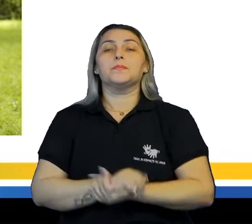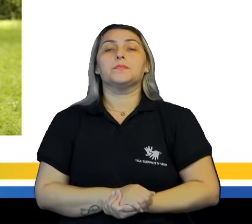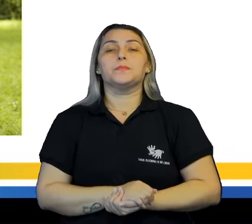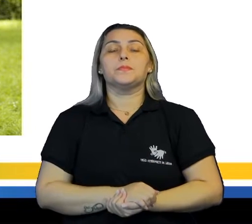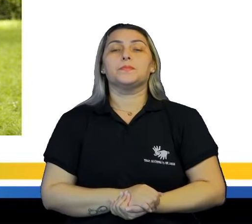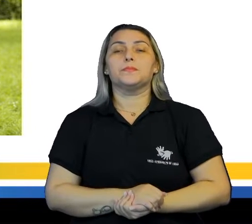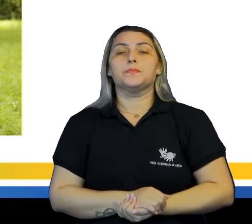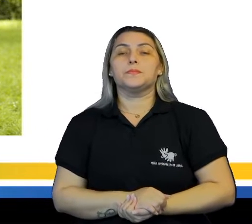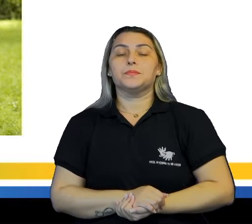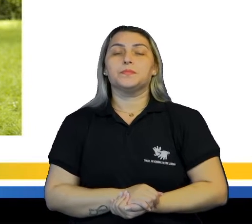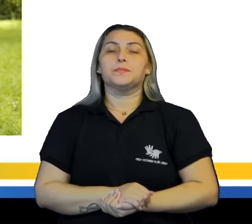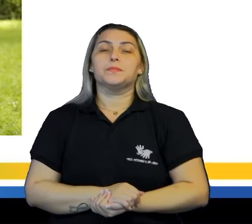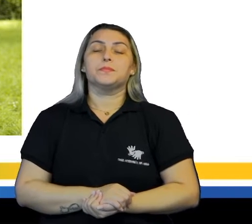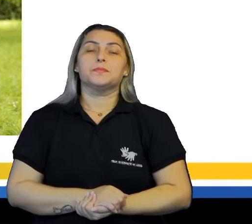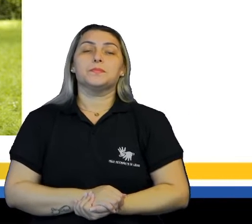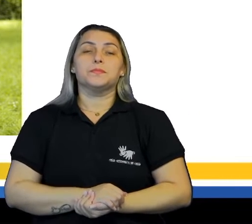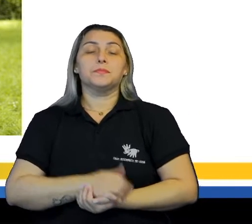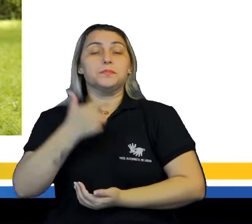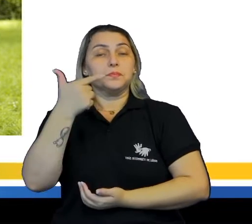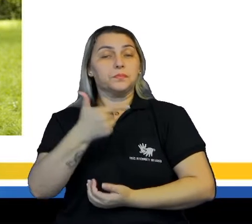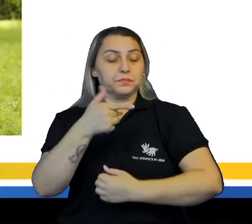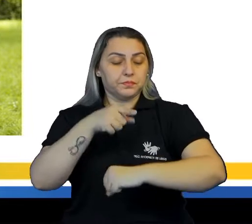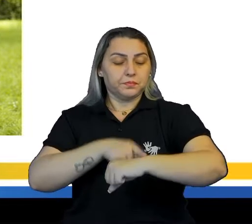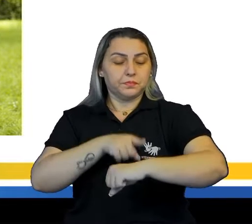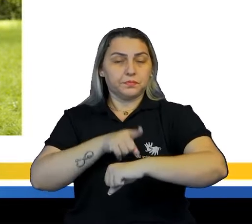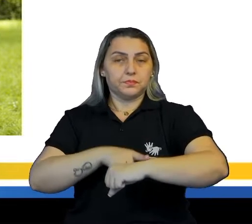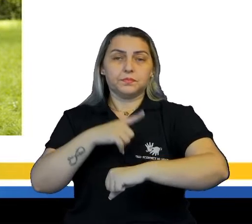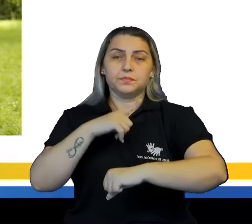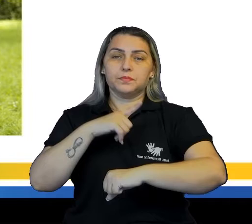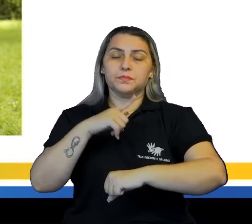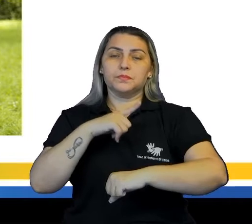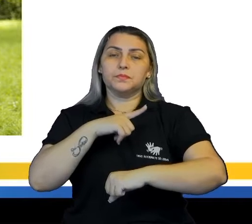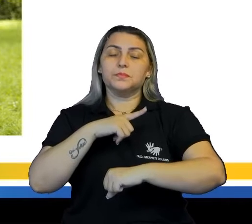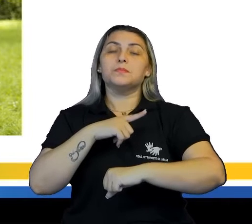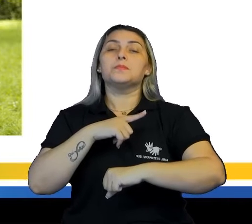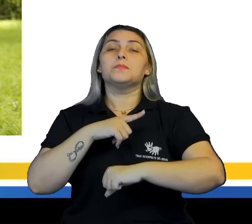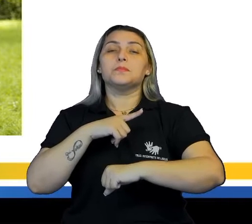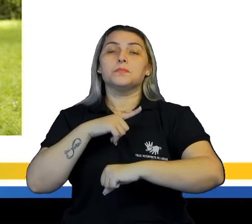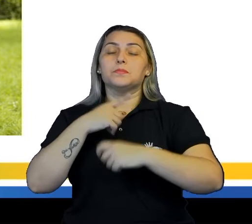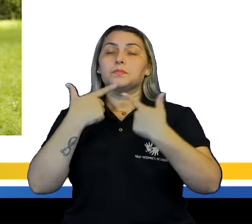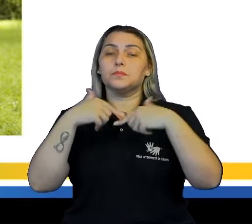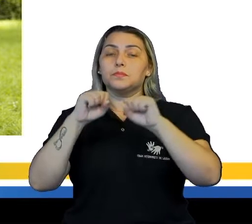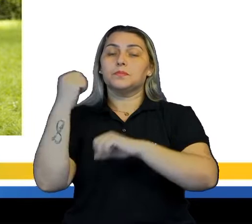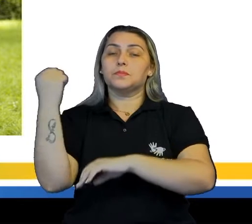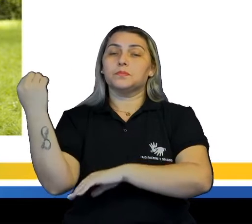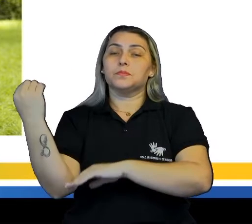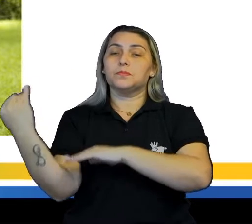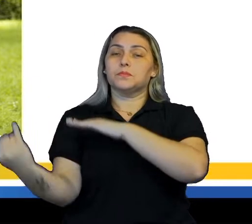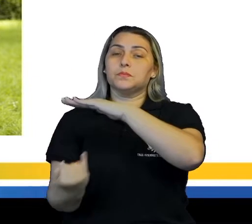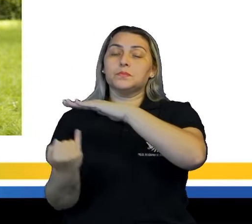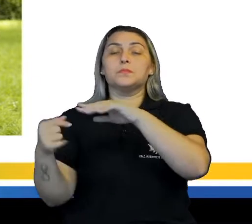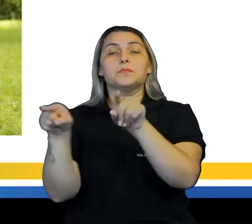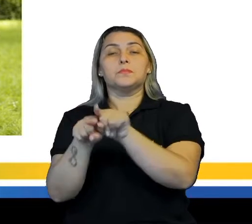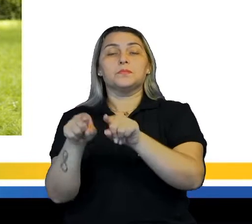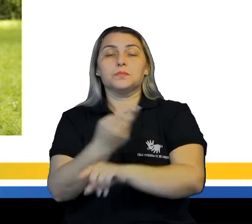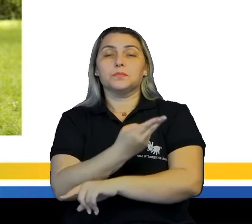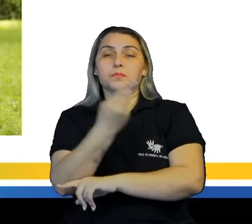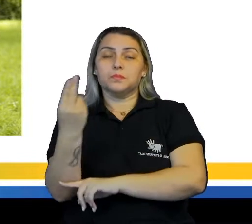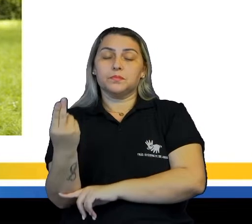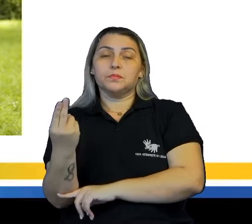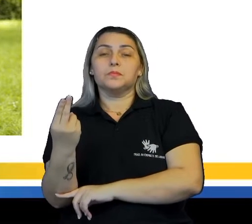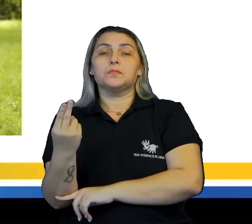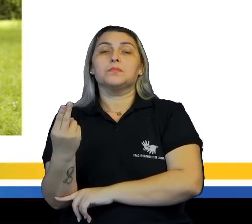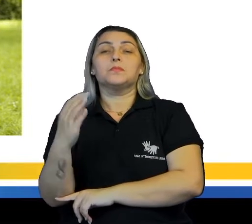Linguagem informal. Nesse segundo momento, nós temos a chamada linguagem informal, que também recebe o nome